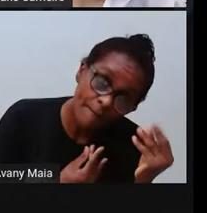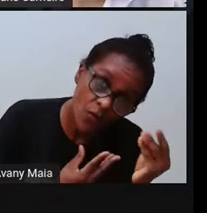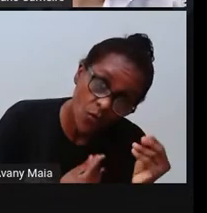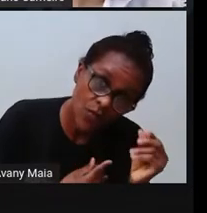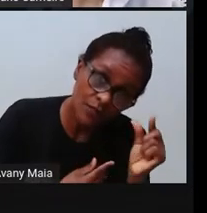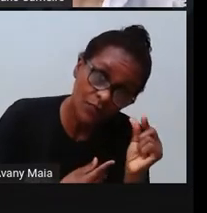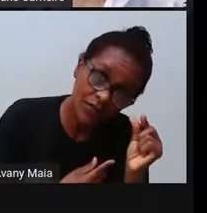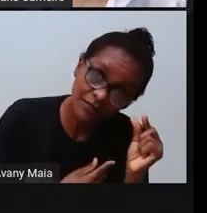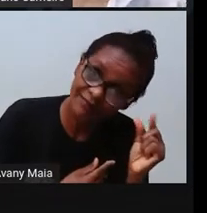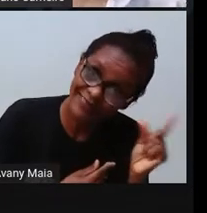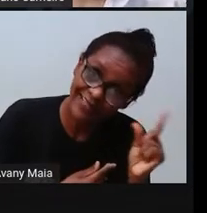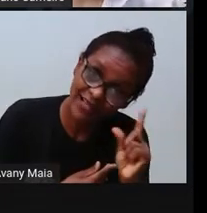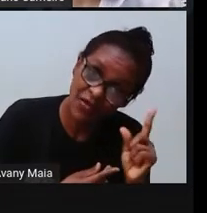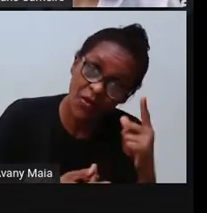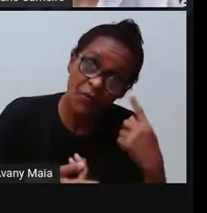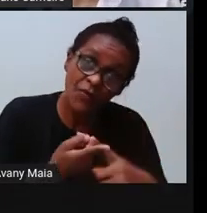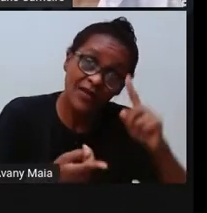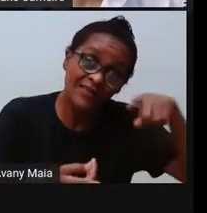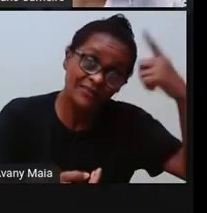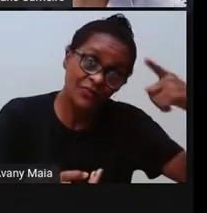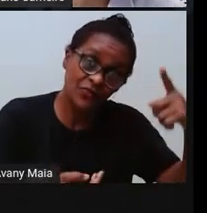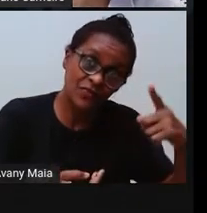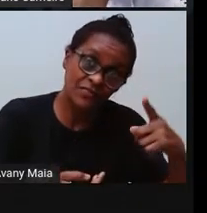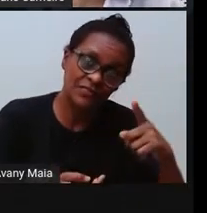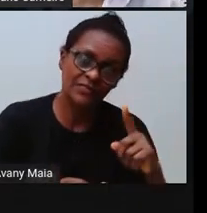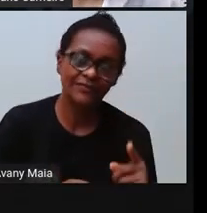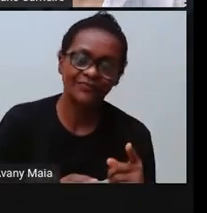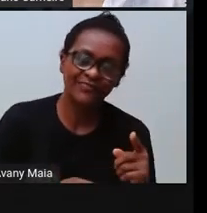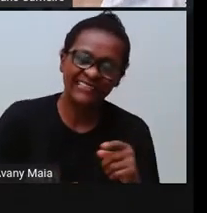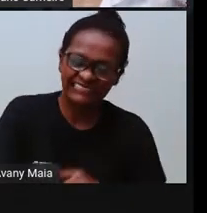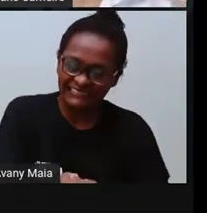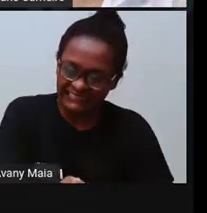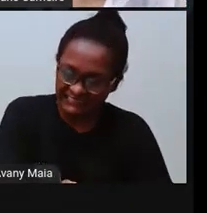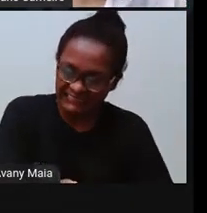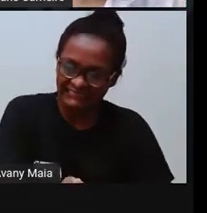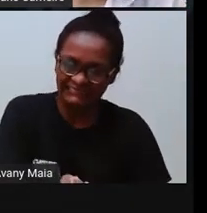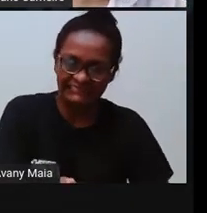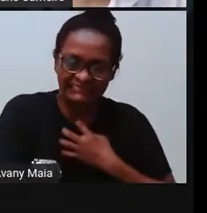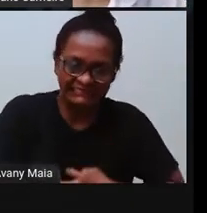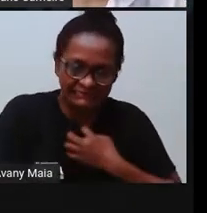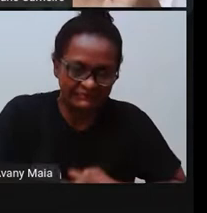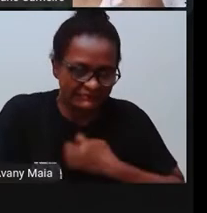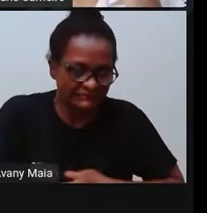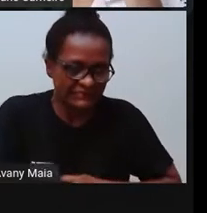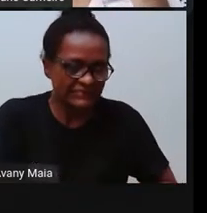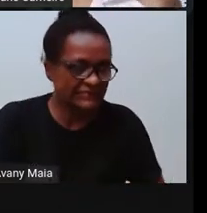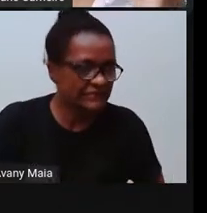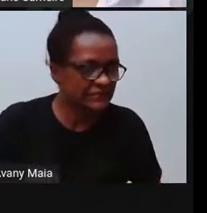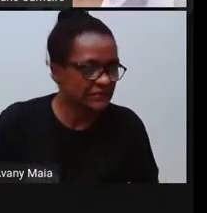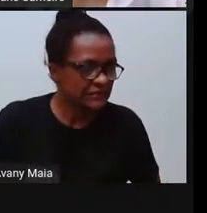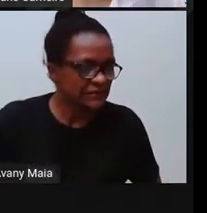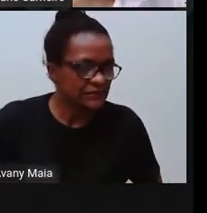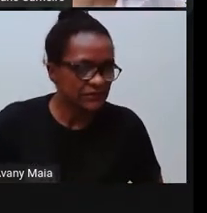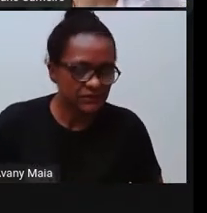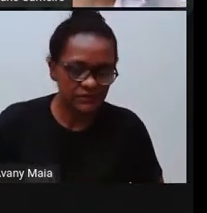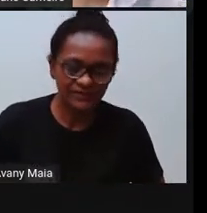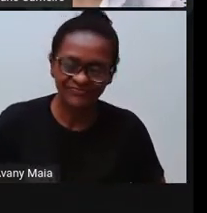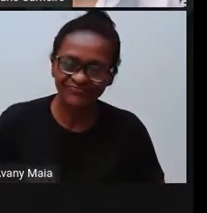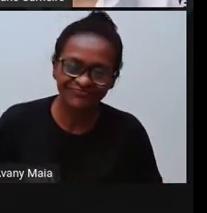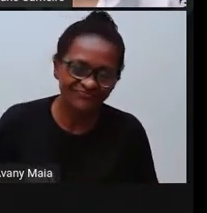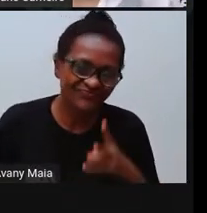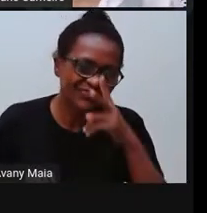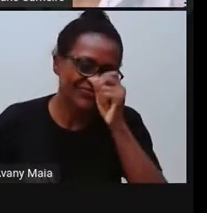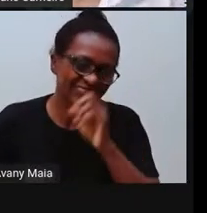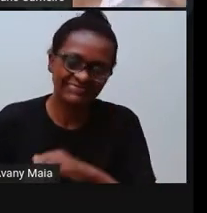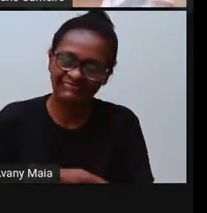outro dia mal-humorado, você não quer fazer nada, fica indisposto, né? Se zanga com facilidade, não tem energia para fazer